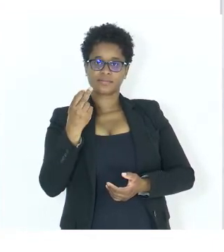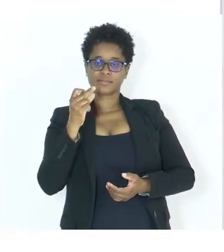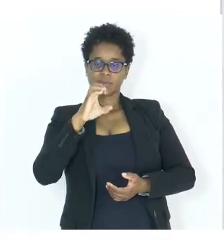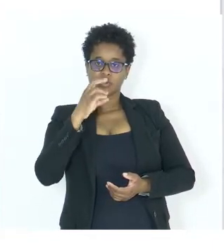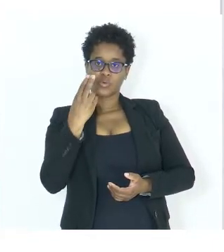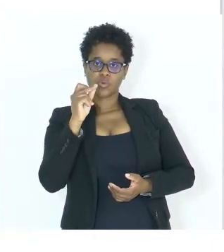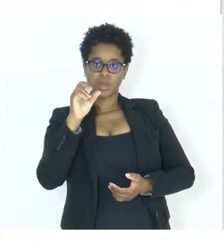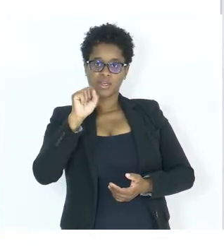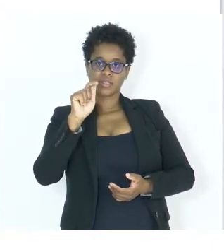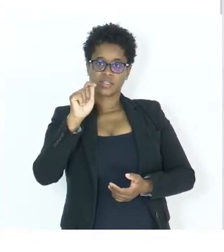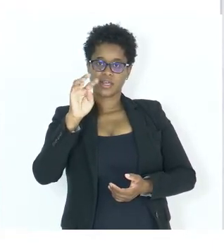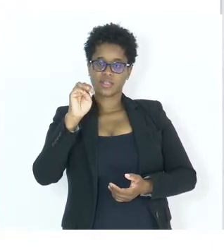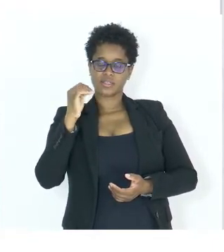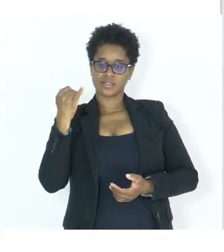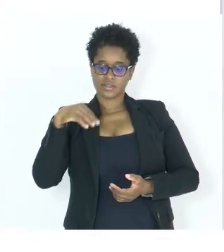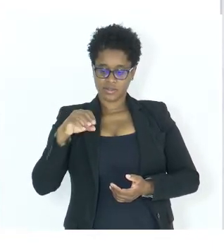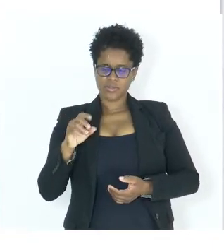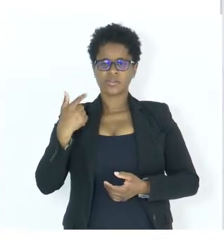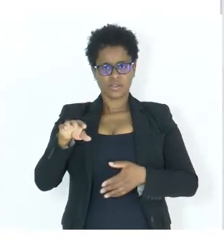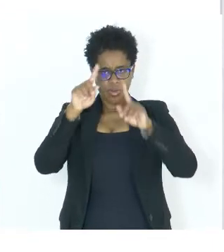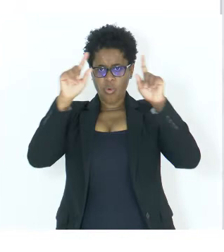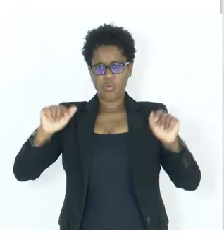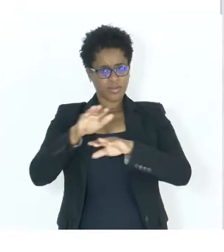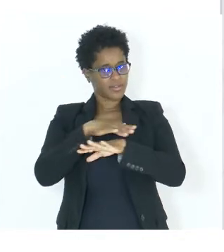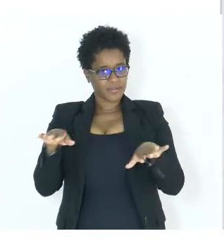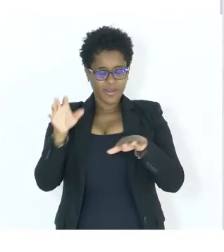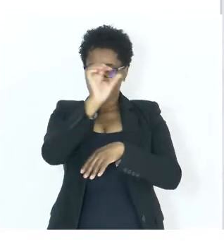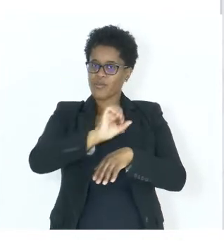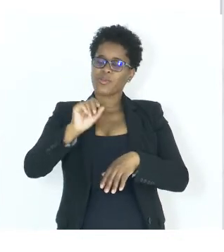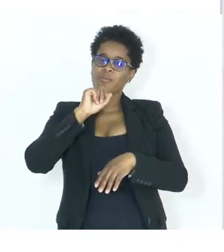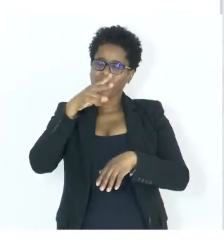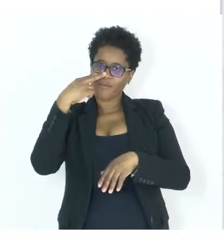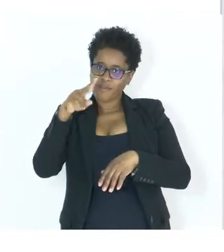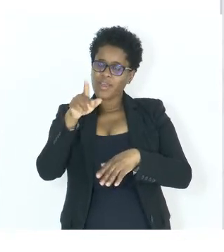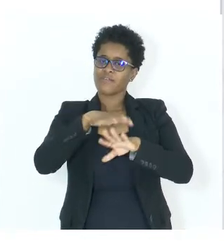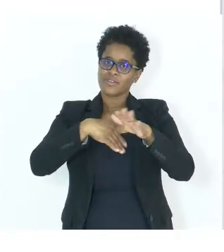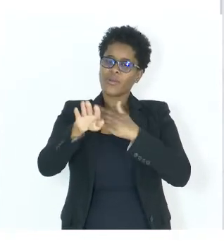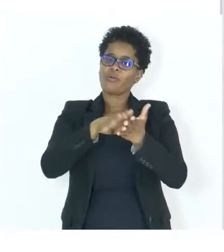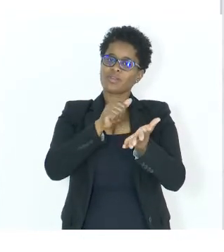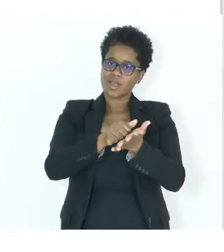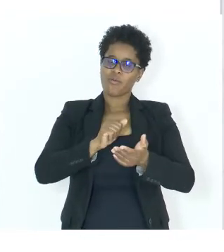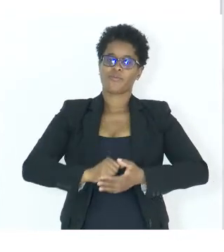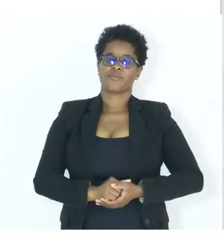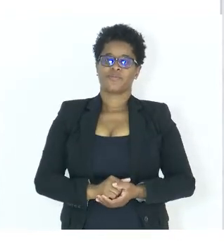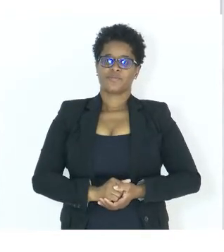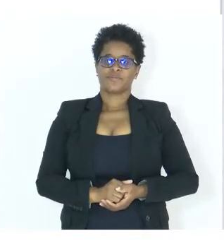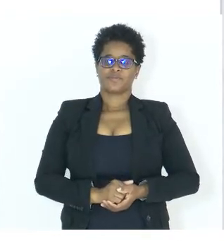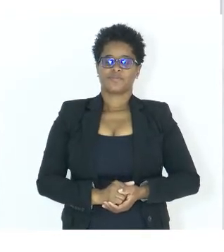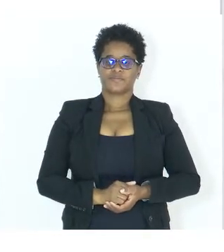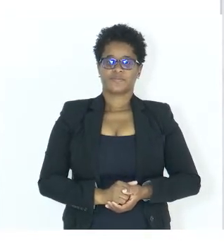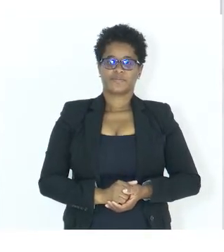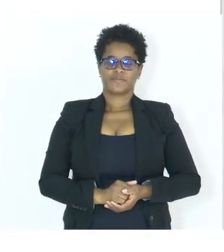50º. Já temos aqui o quadro completo. Vocês podem observar e fazer a correção.